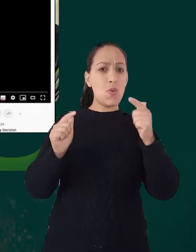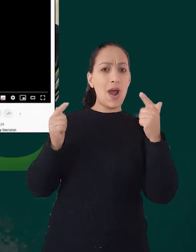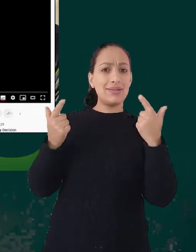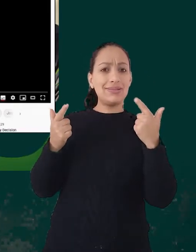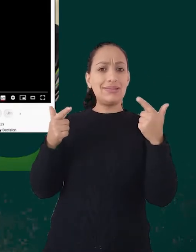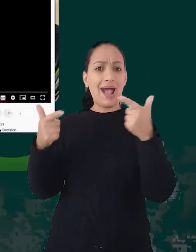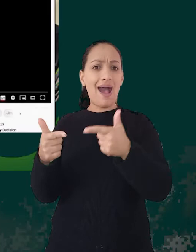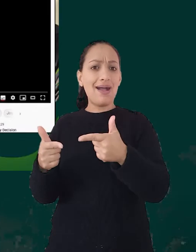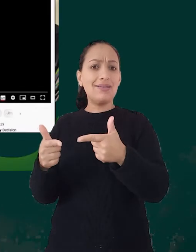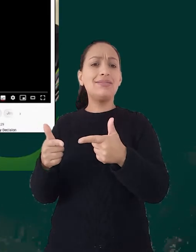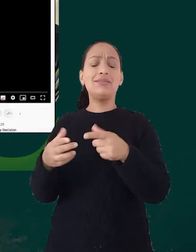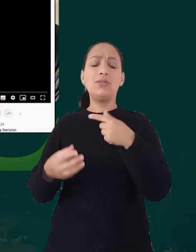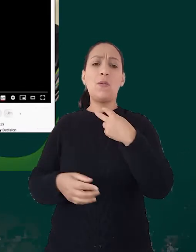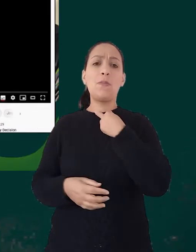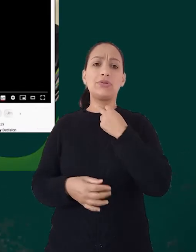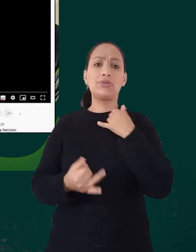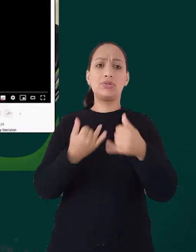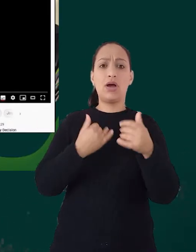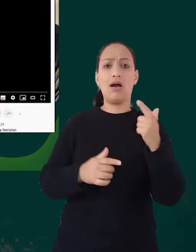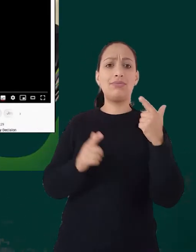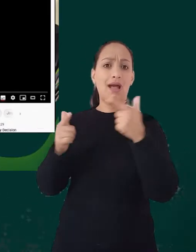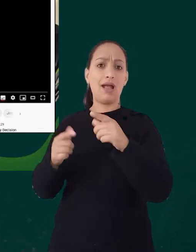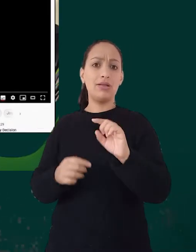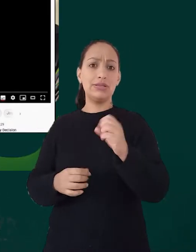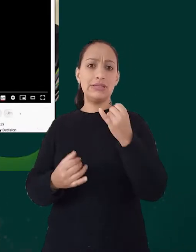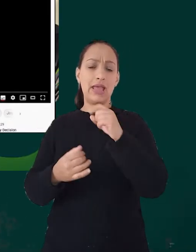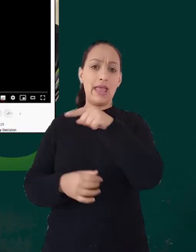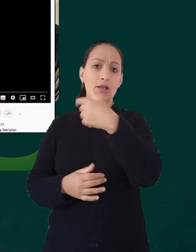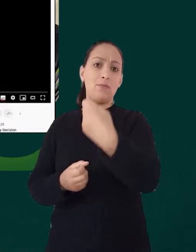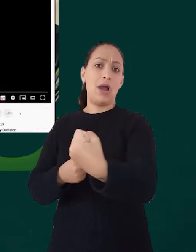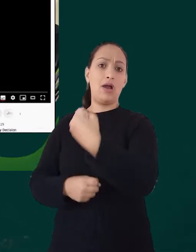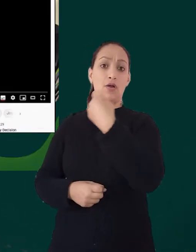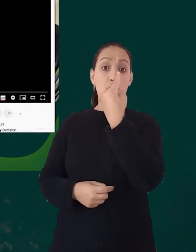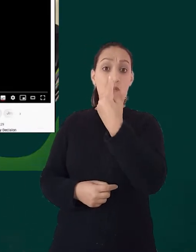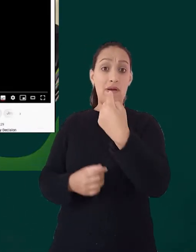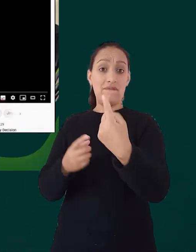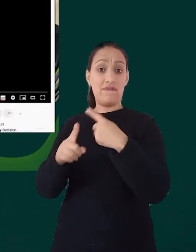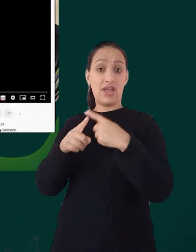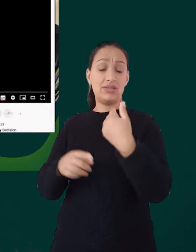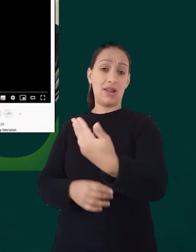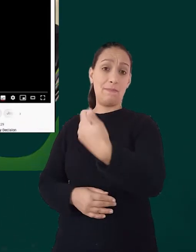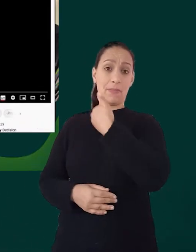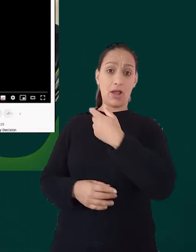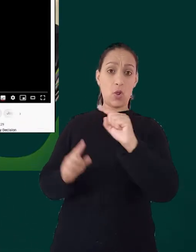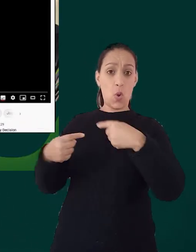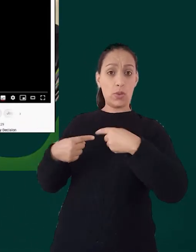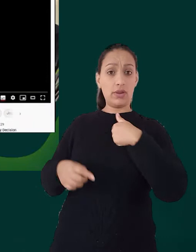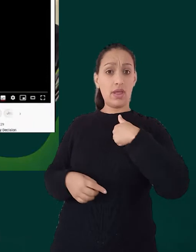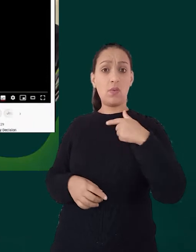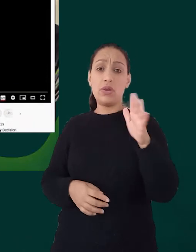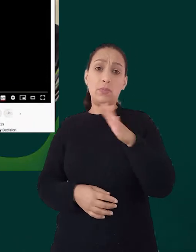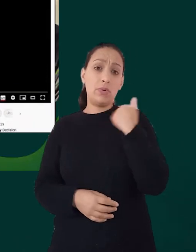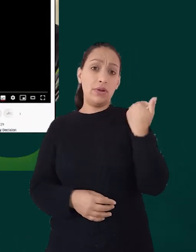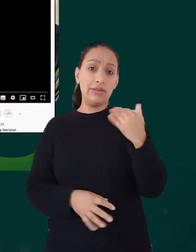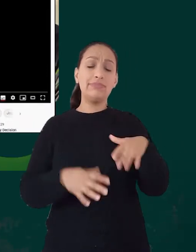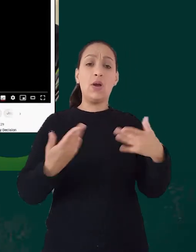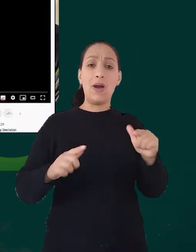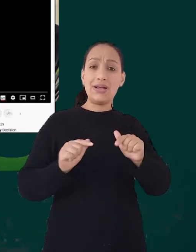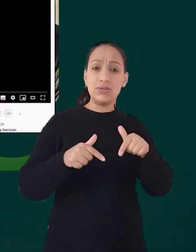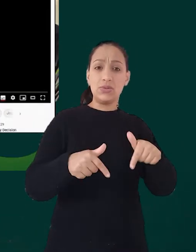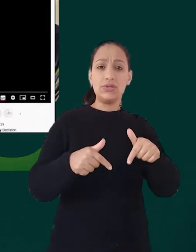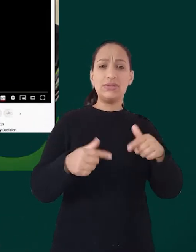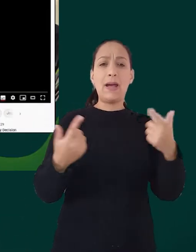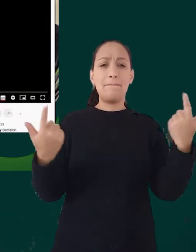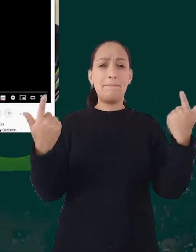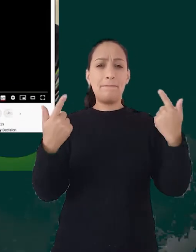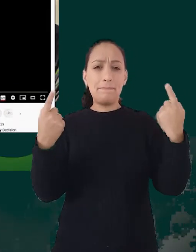só atacar, porque senão vai me atacar uma única vez, eu vou morrer. Então, essas relações entre as